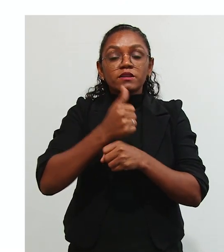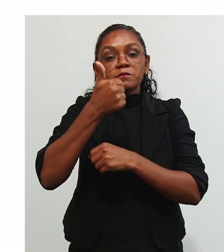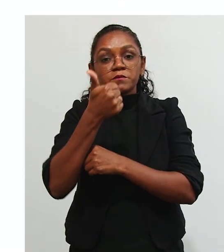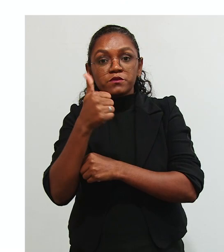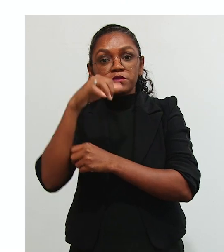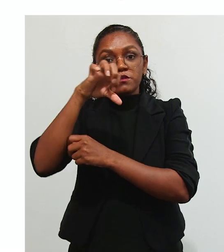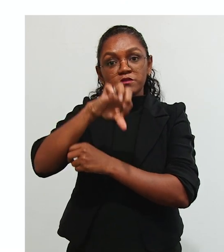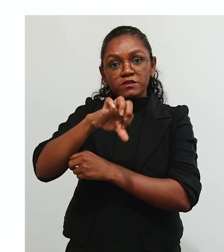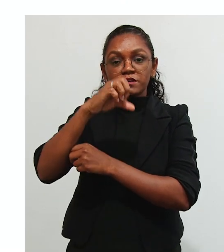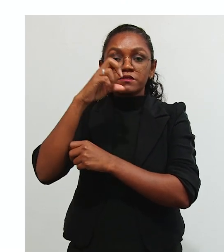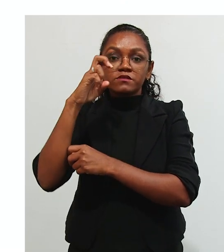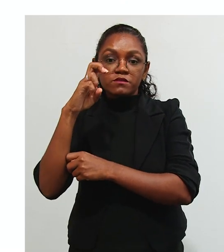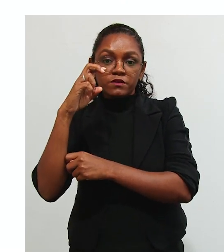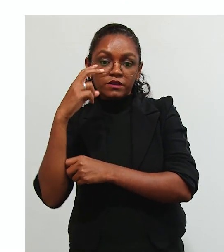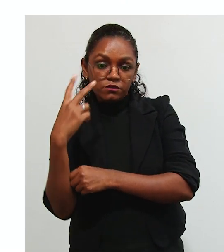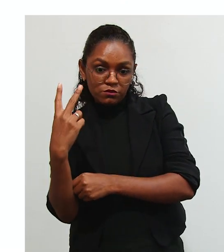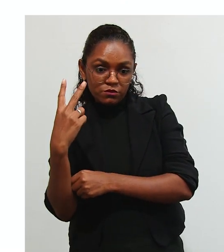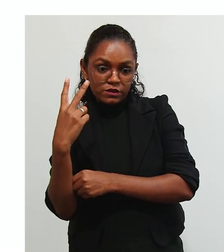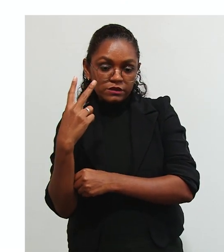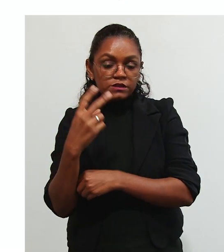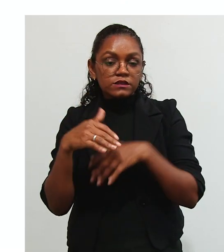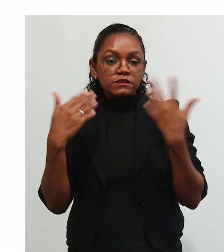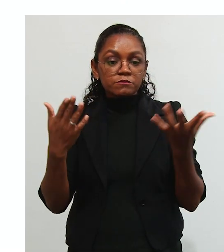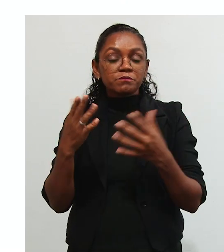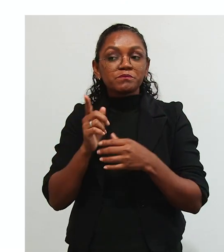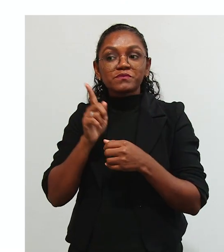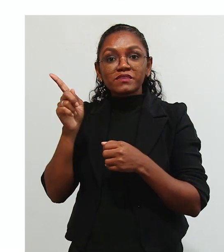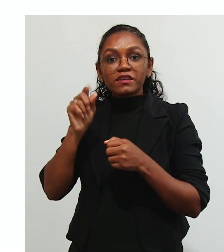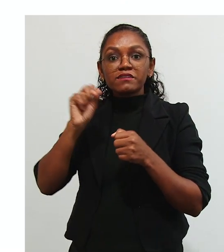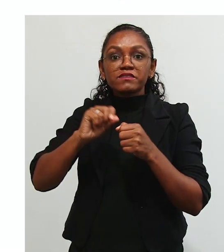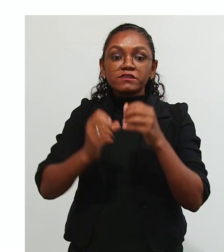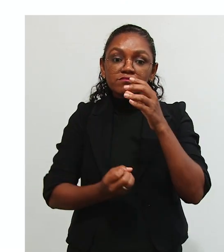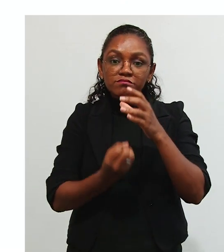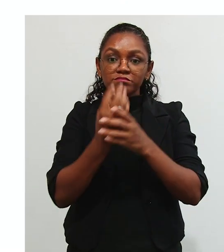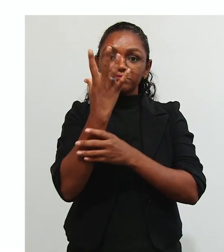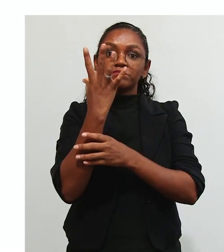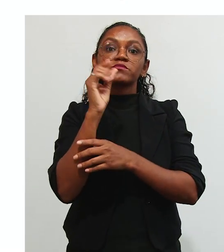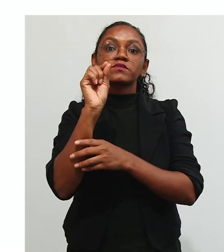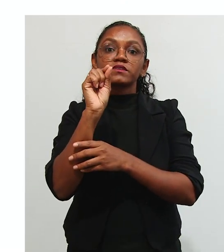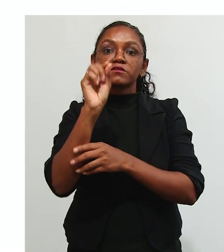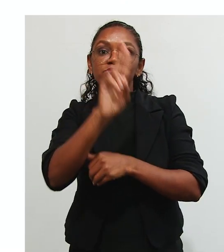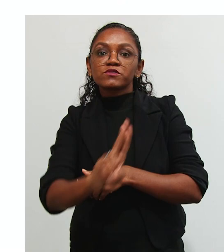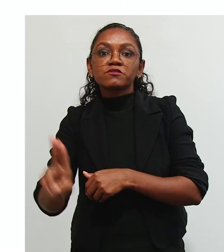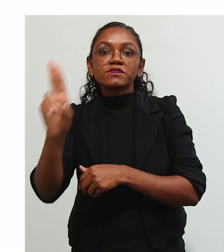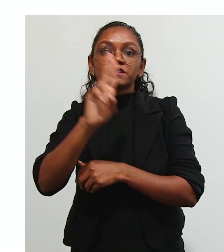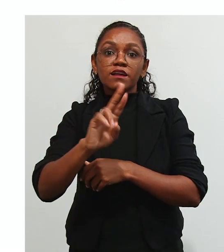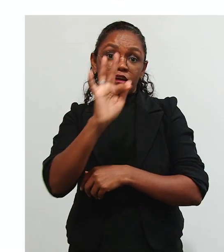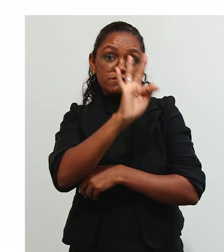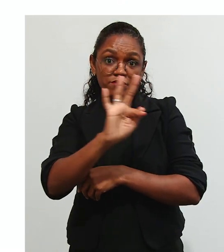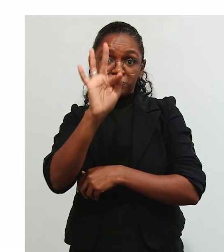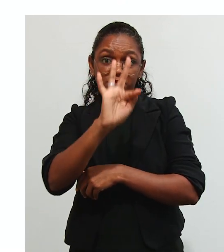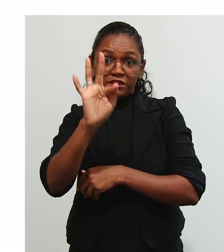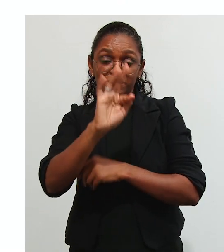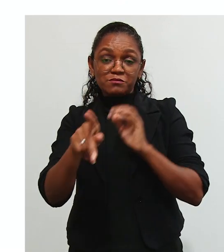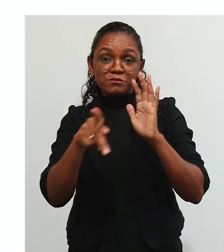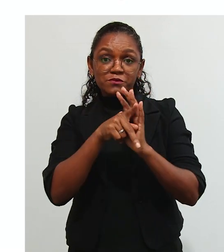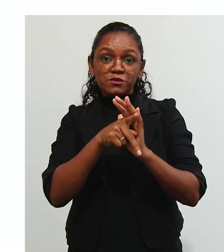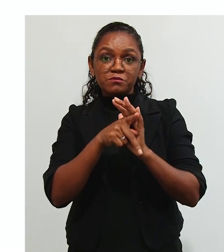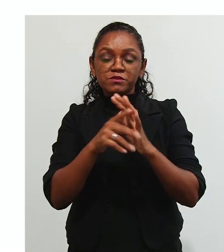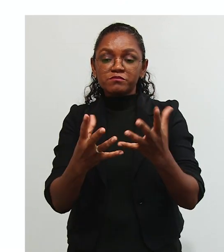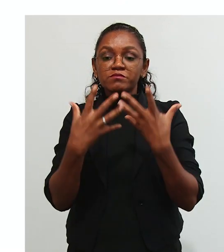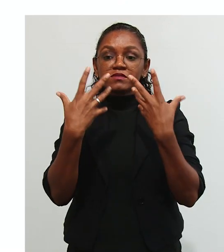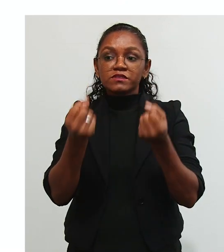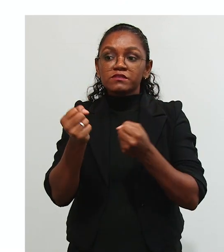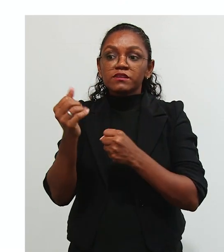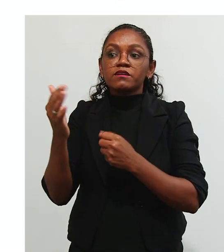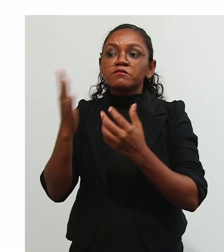o interessante na história de Dewey é que ele criou uma universidade para atender, para acolher alunos